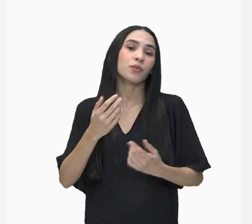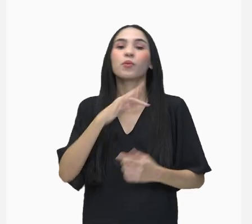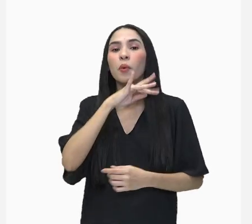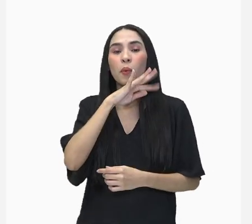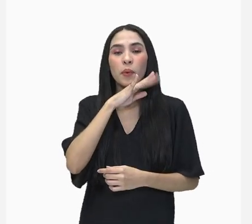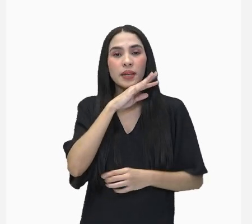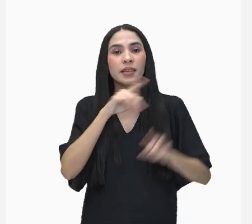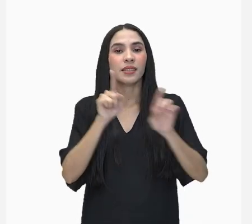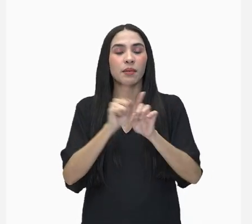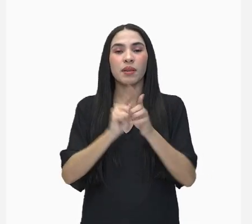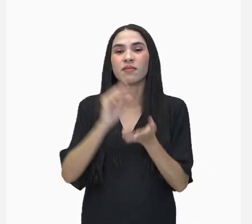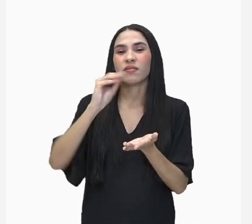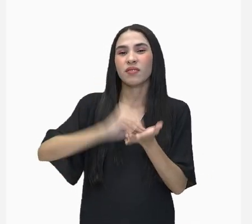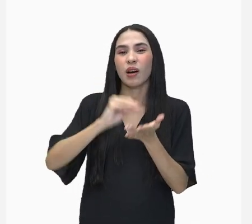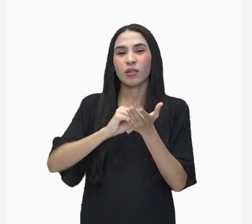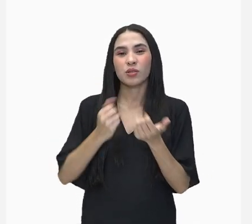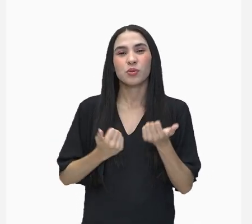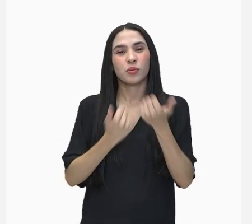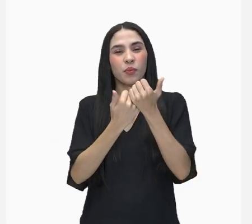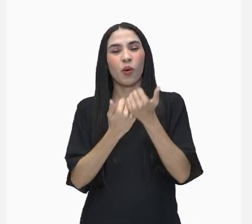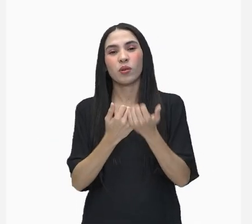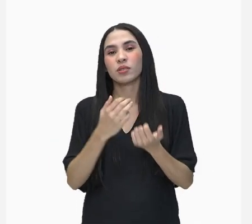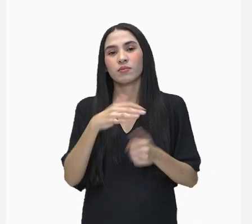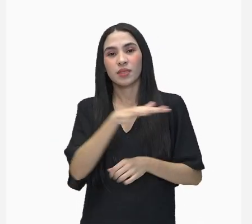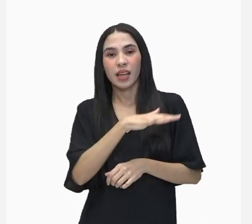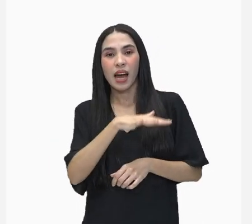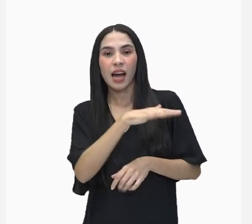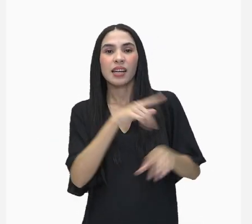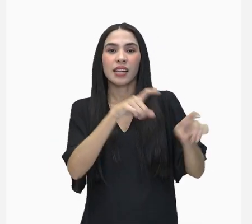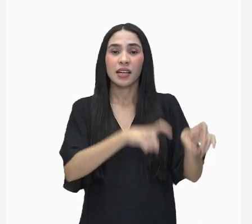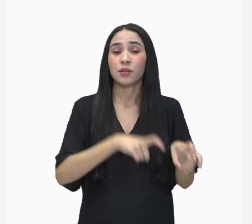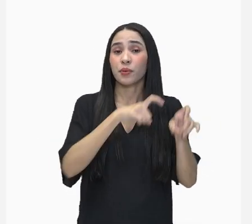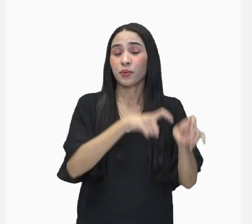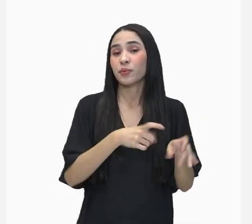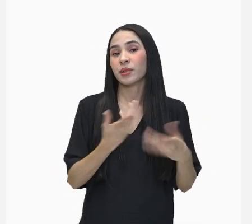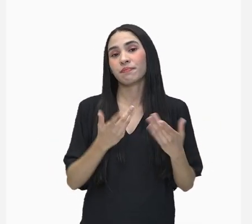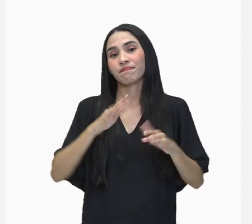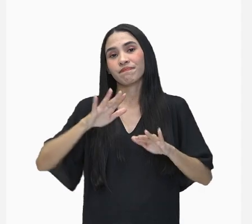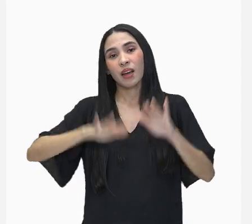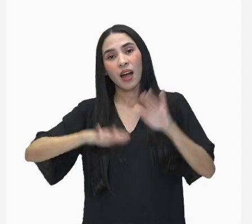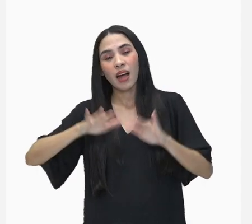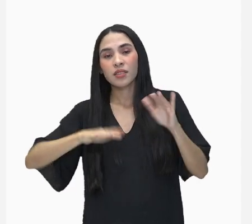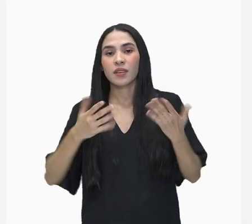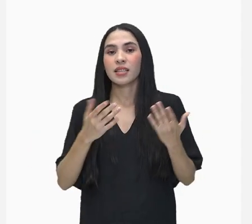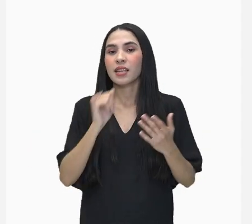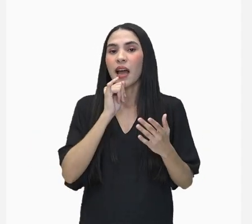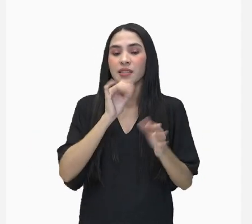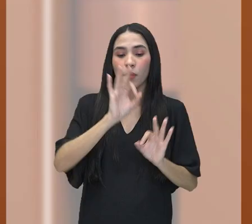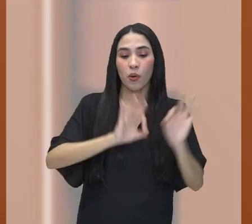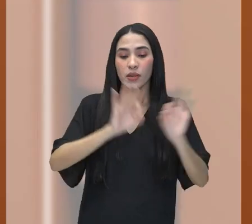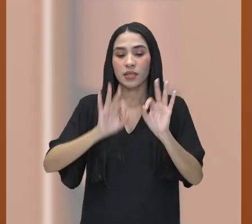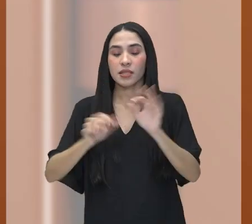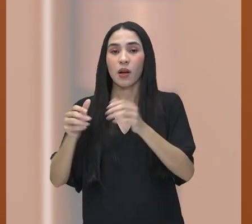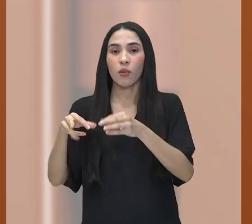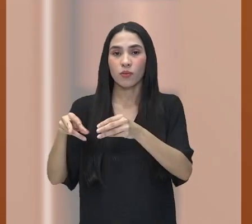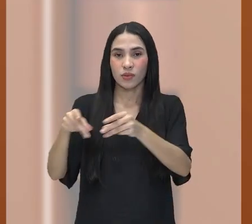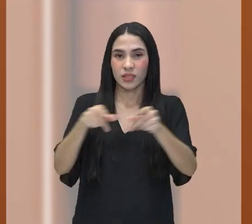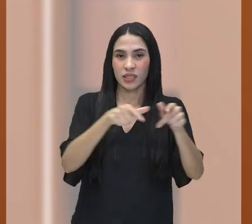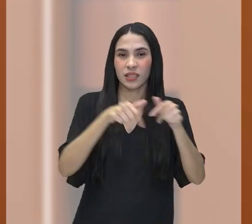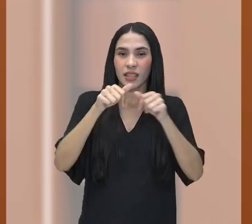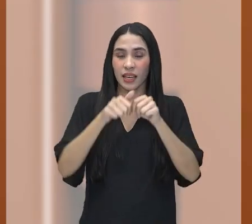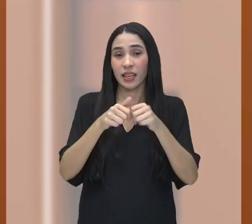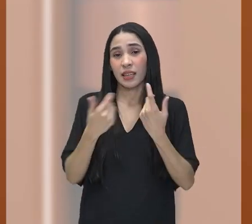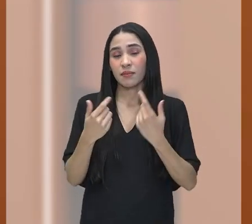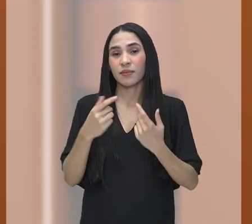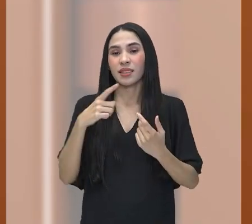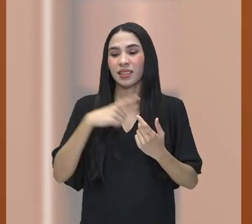e falta de apoio a pequenos agricultores. Então, muitas vezes, a distribuição de terras, ela acaba